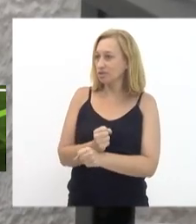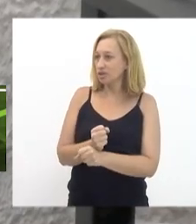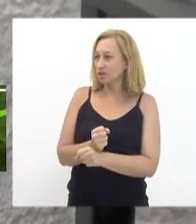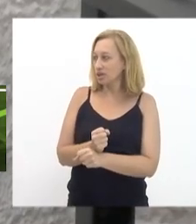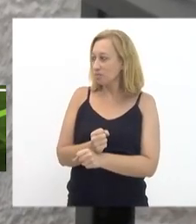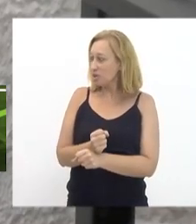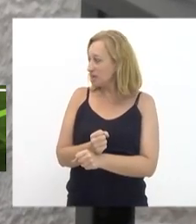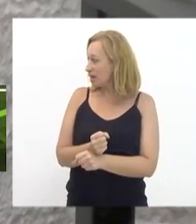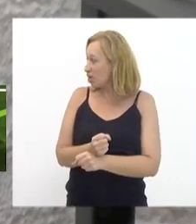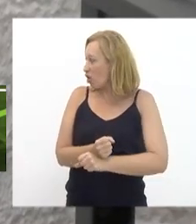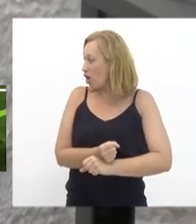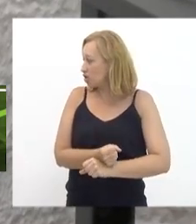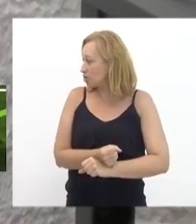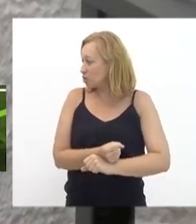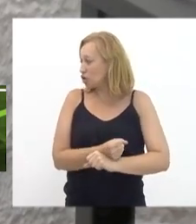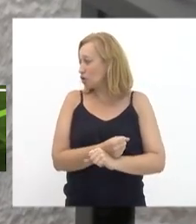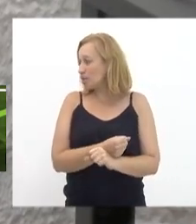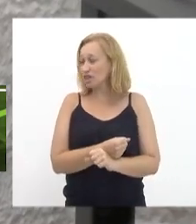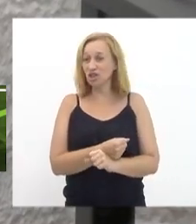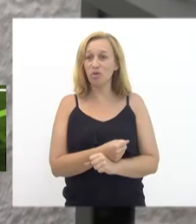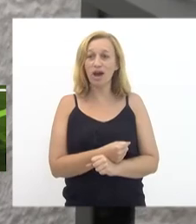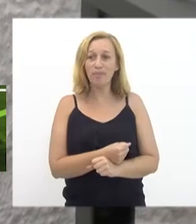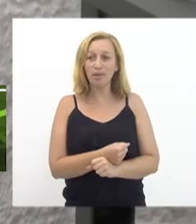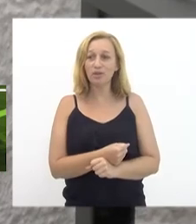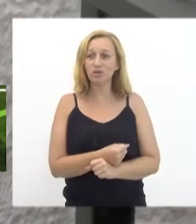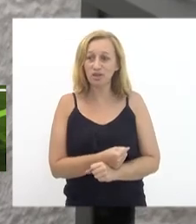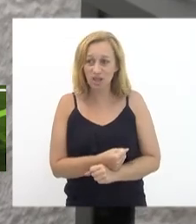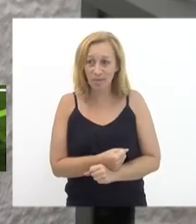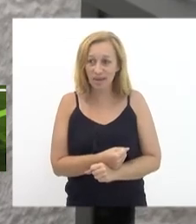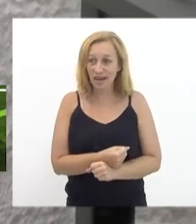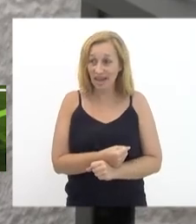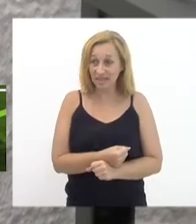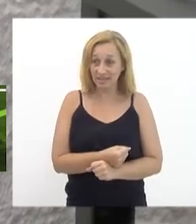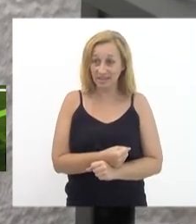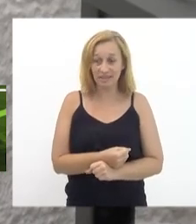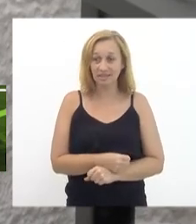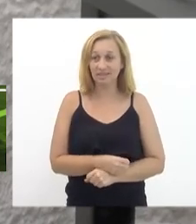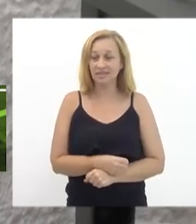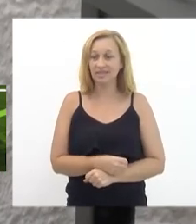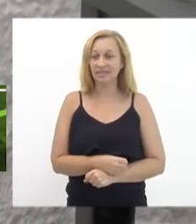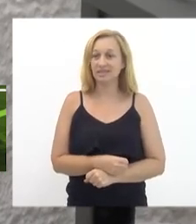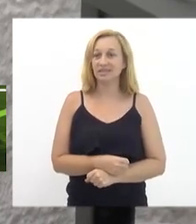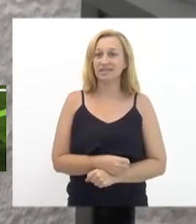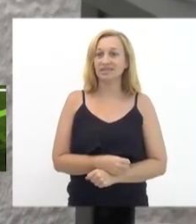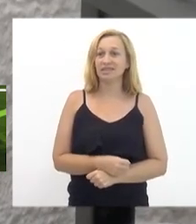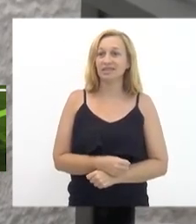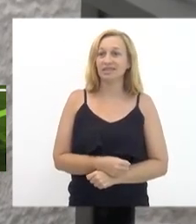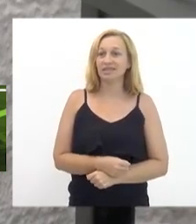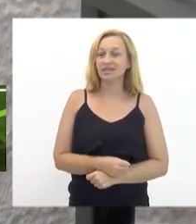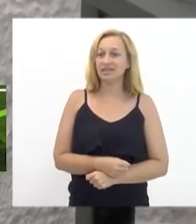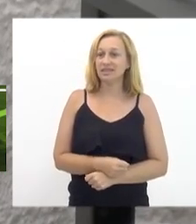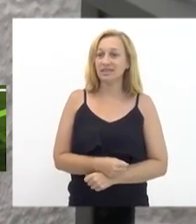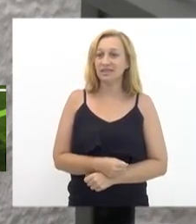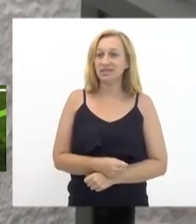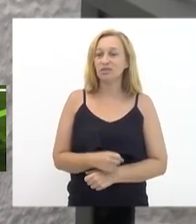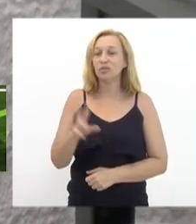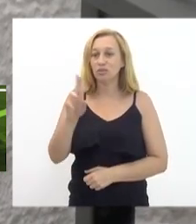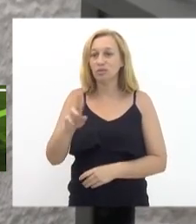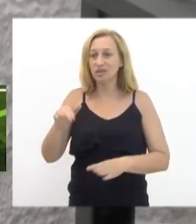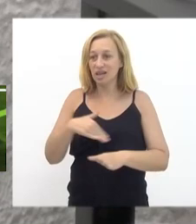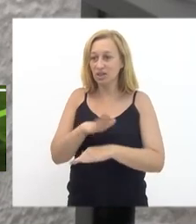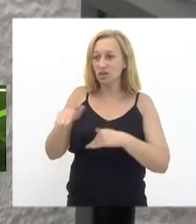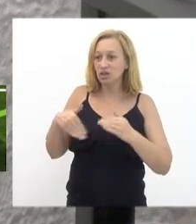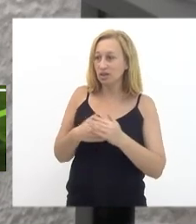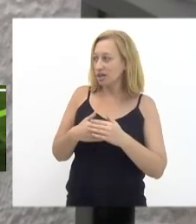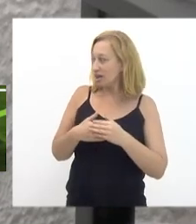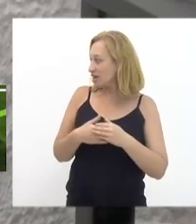as quatros quatro Torres de Caxias só solicitada pela senhor nós vamos usar é todos os braços para que a